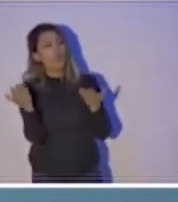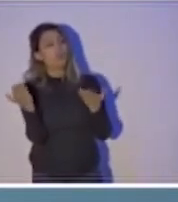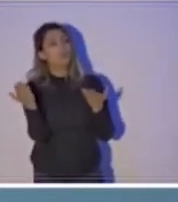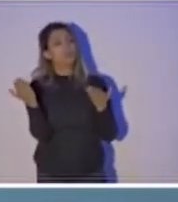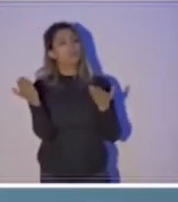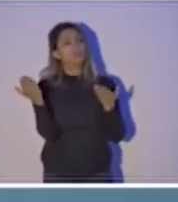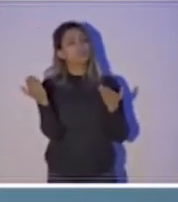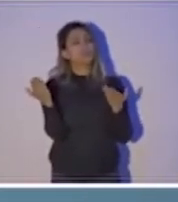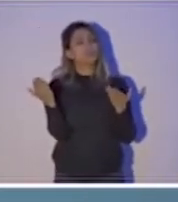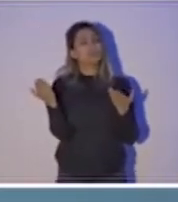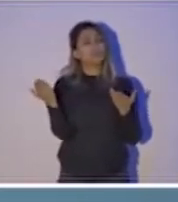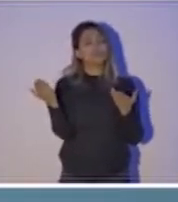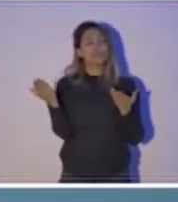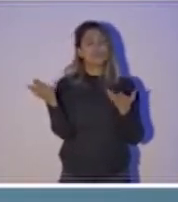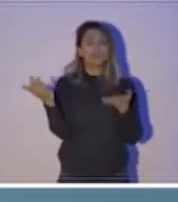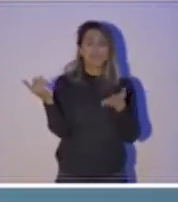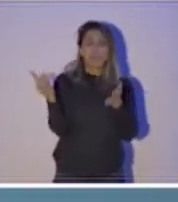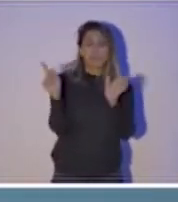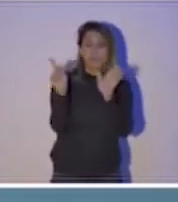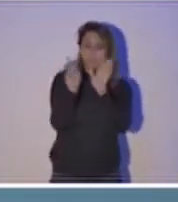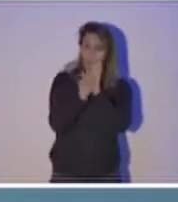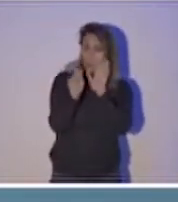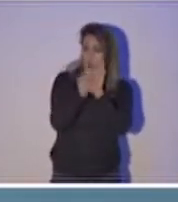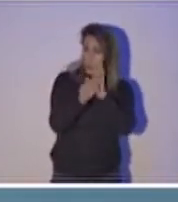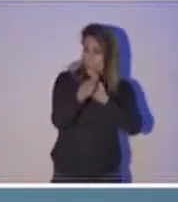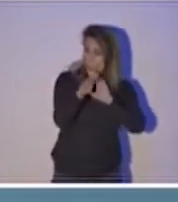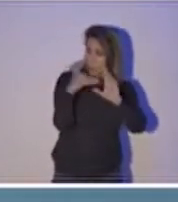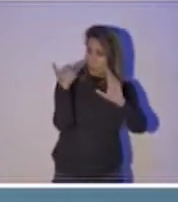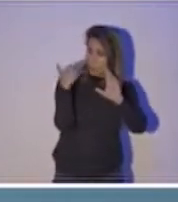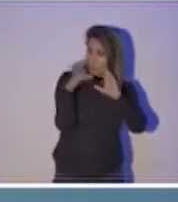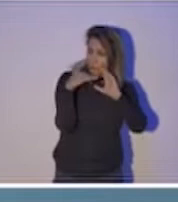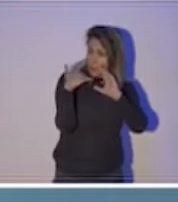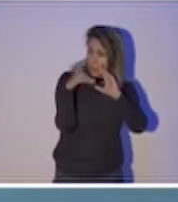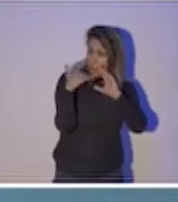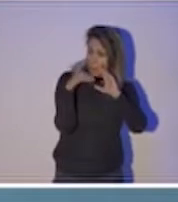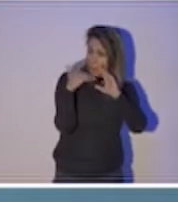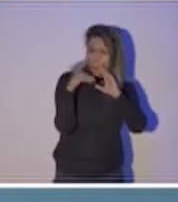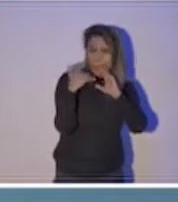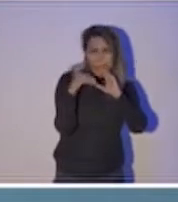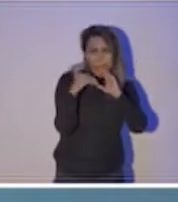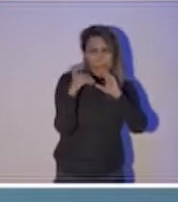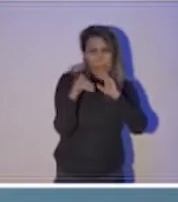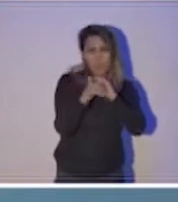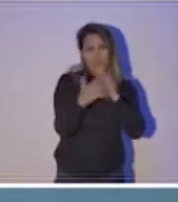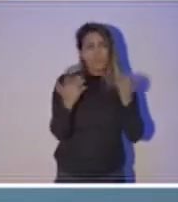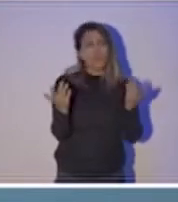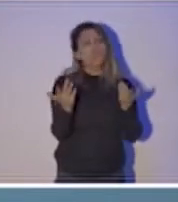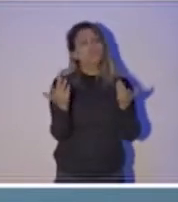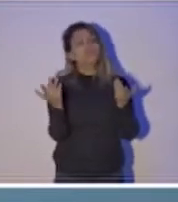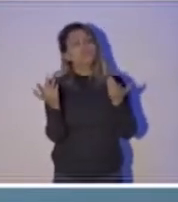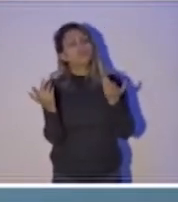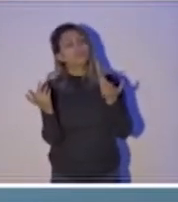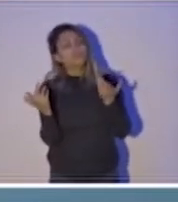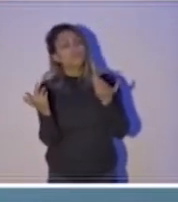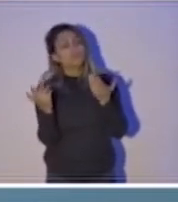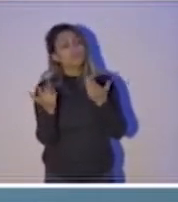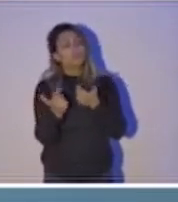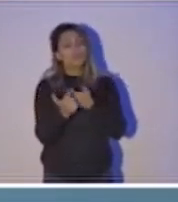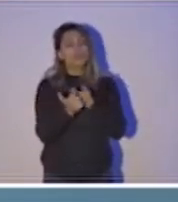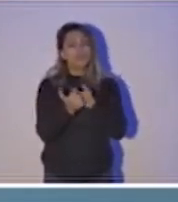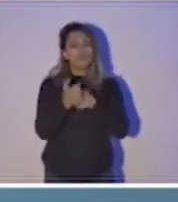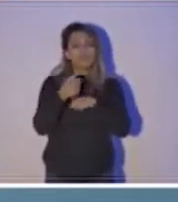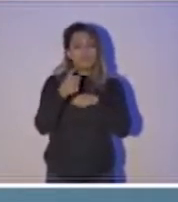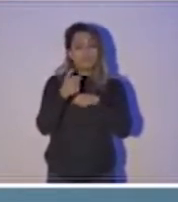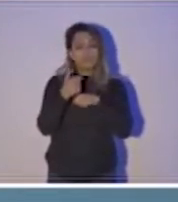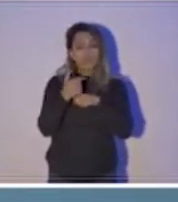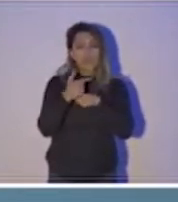eu estou vendo algumas perguntas chegarem. Votem também nas perguntas, às vezes, em vez de repetir uma ideia e tal, ajuda a subir lá uma perguntinha